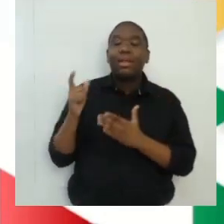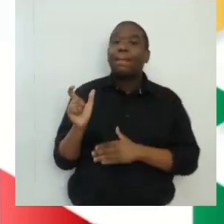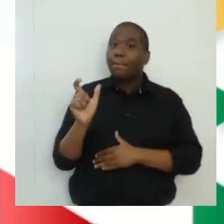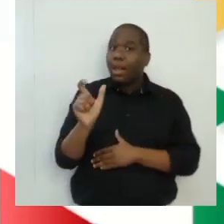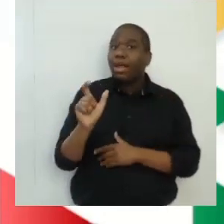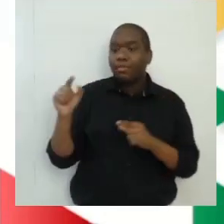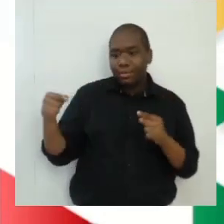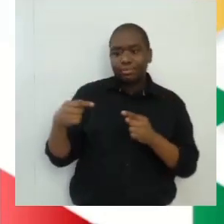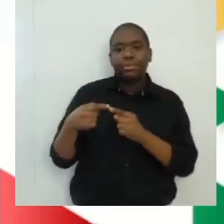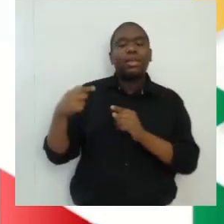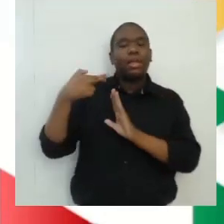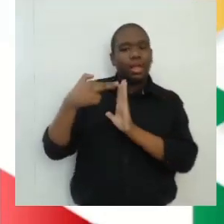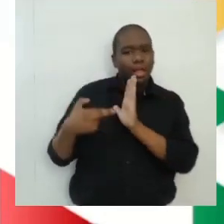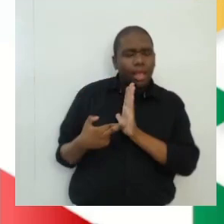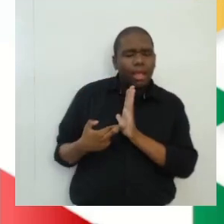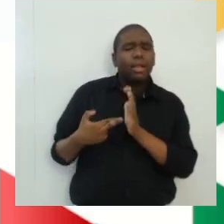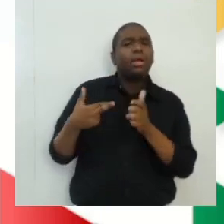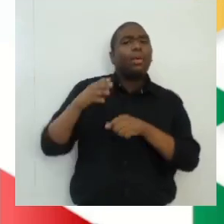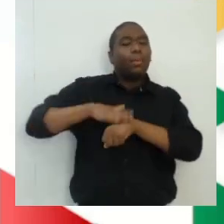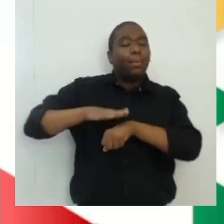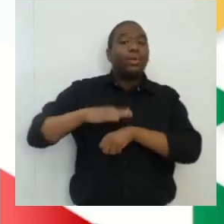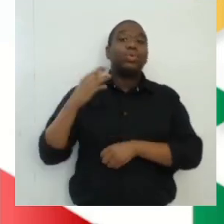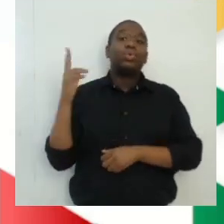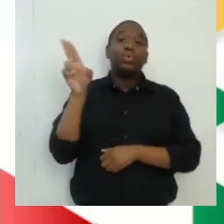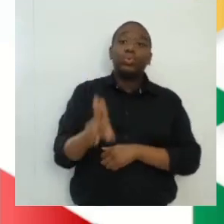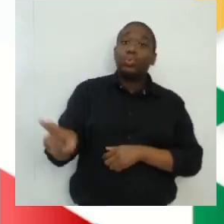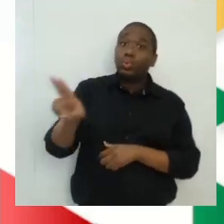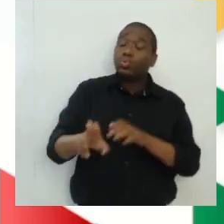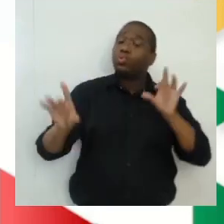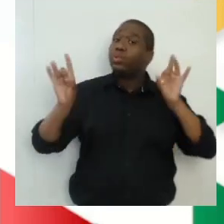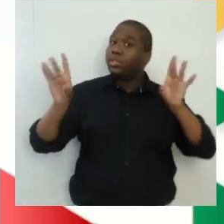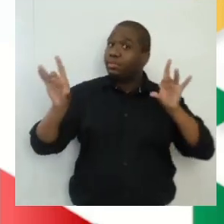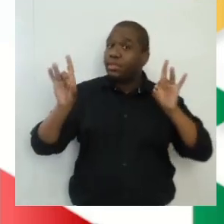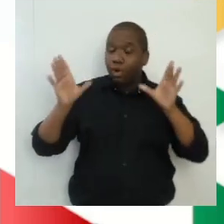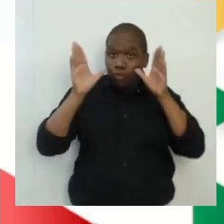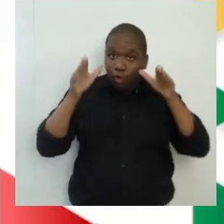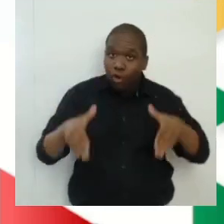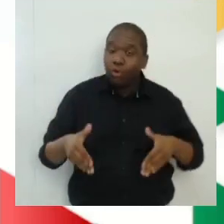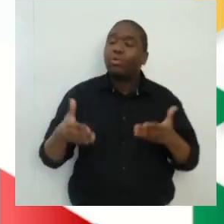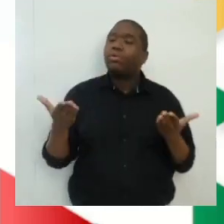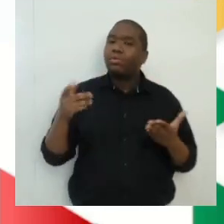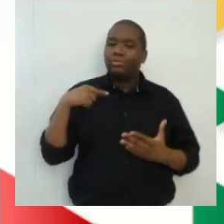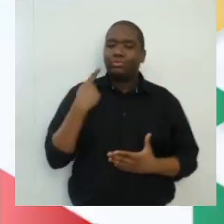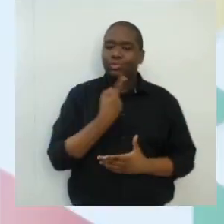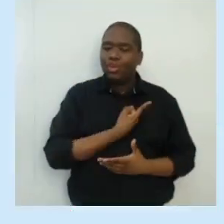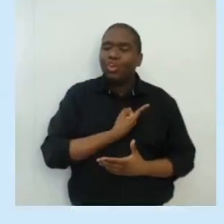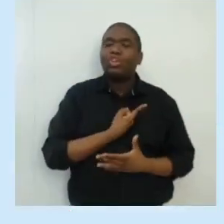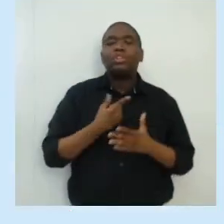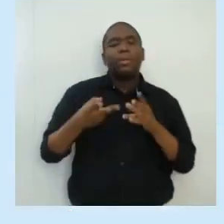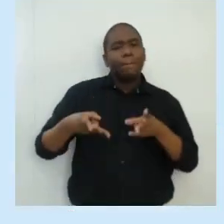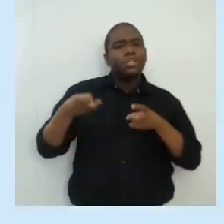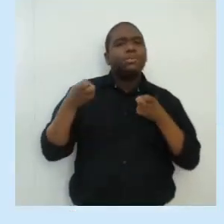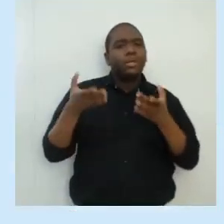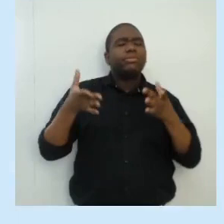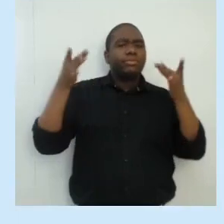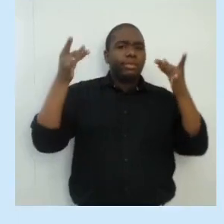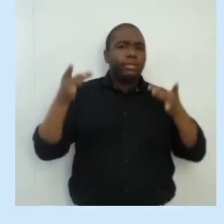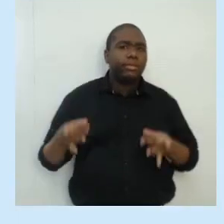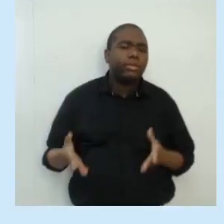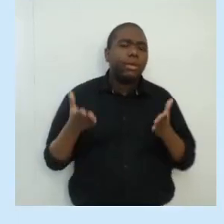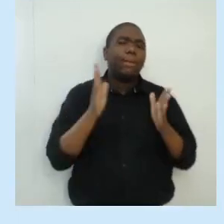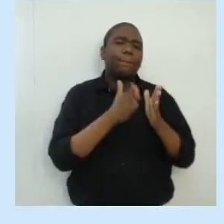em situações de uso específicos, tá? A gente vai detalhar mais esse processo